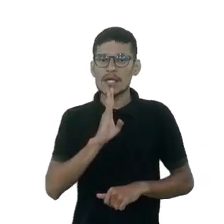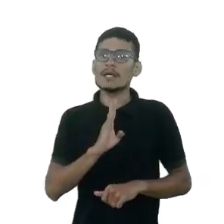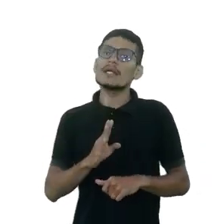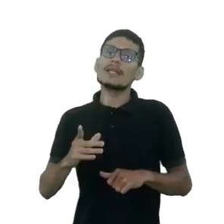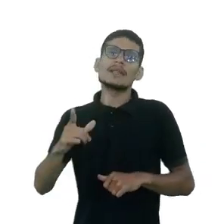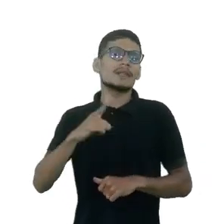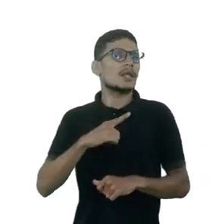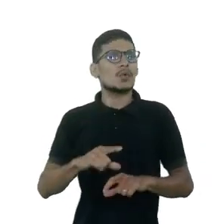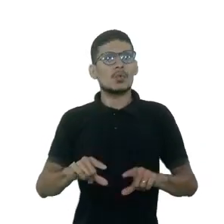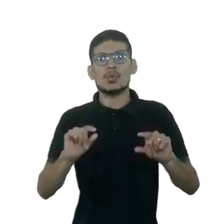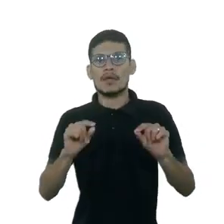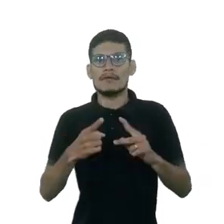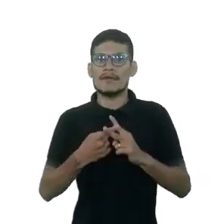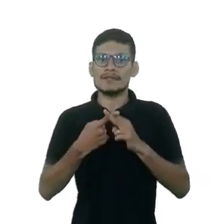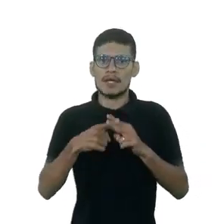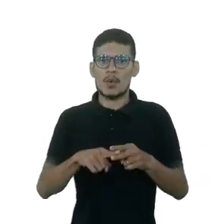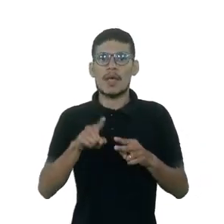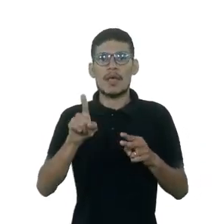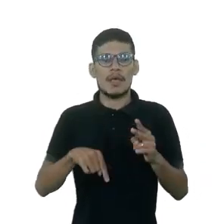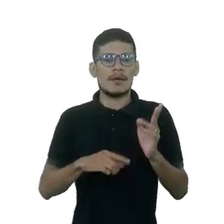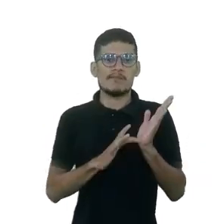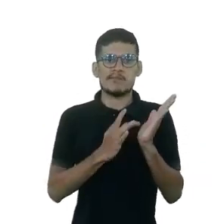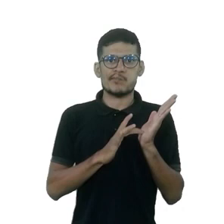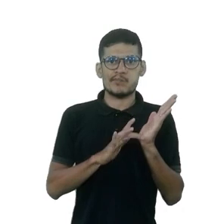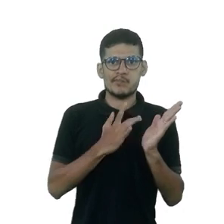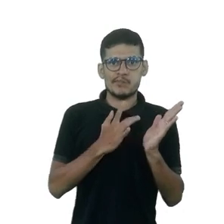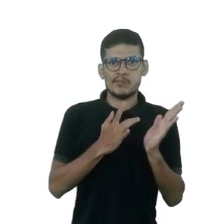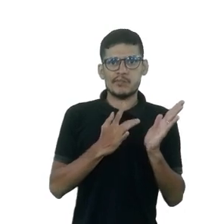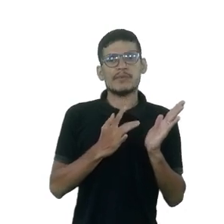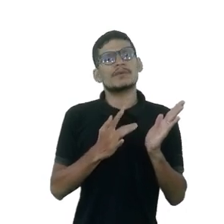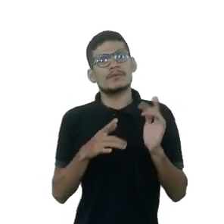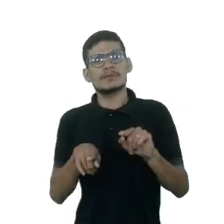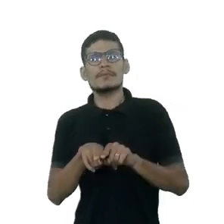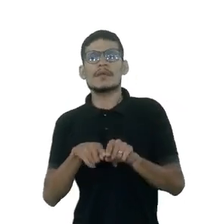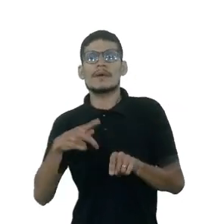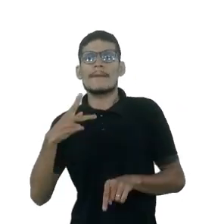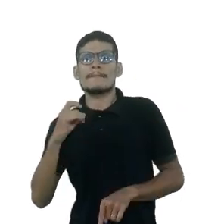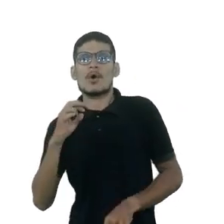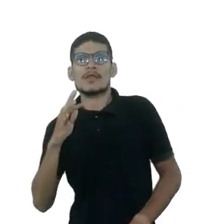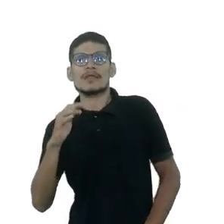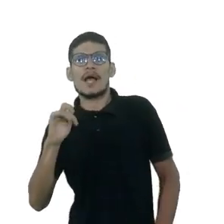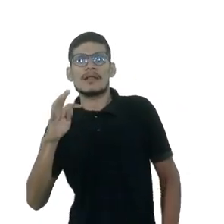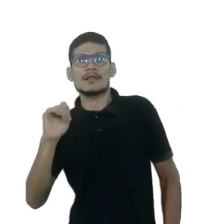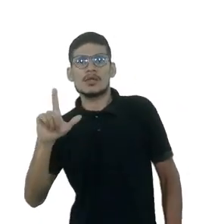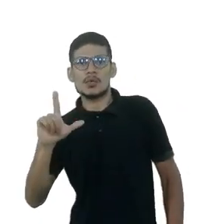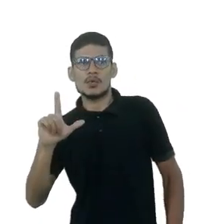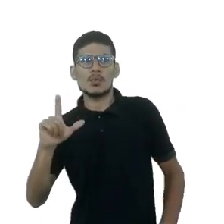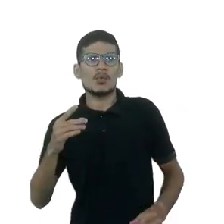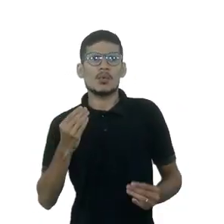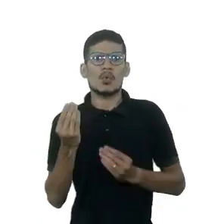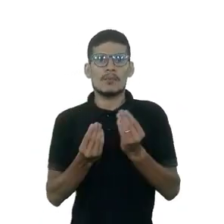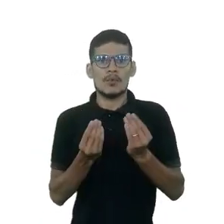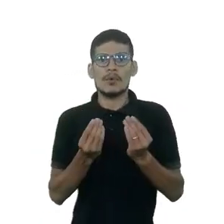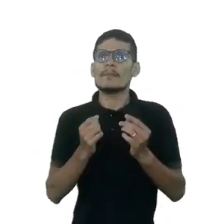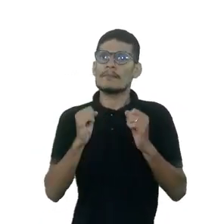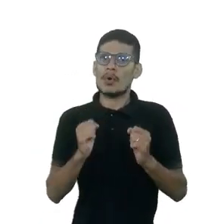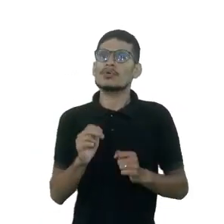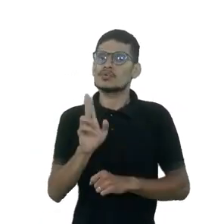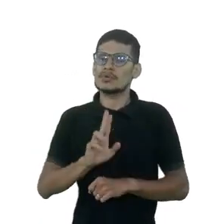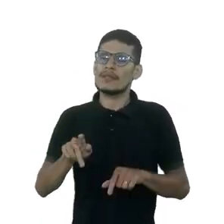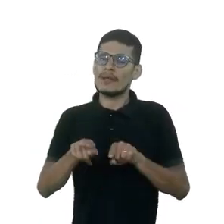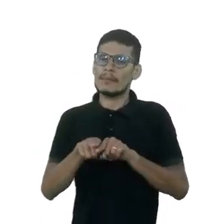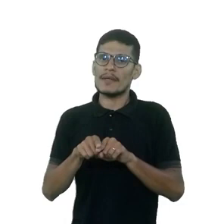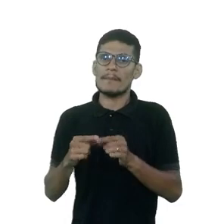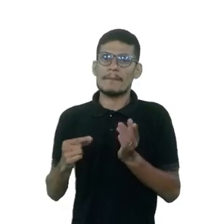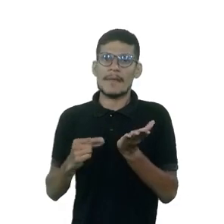uma versão que é portátil e uma versão para celular. Aí você vai dizer, como assim, professora? Você pode utilizar ele também no pendrive,